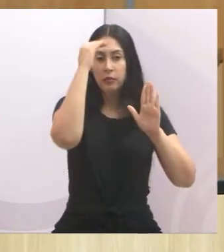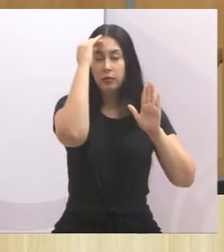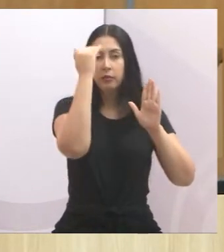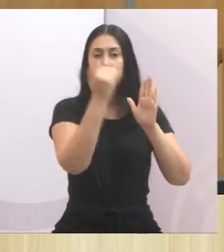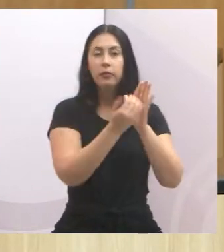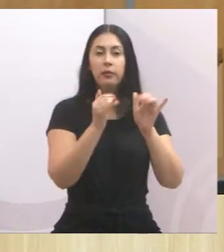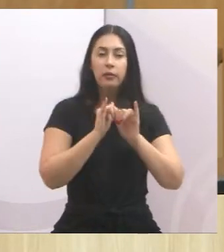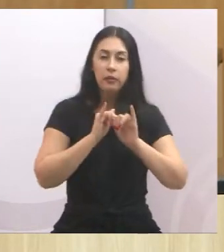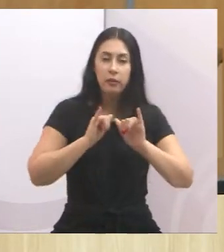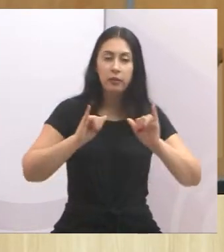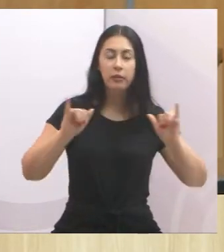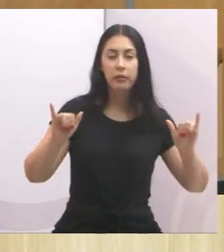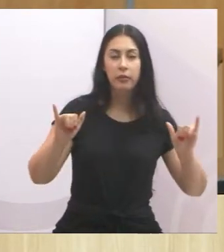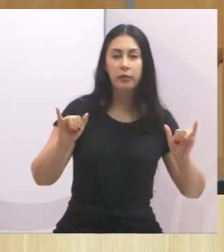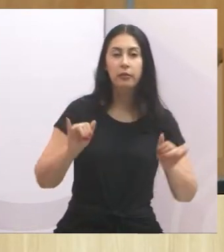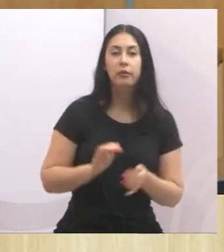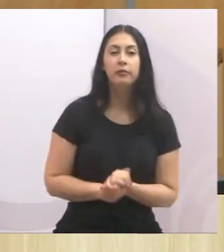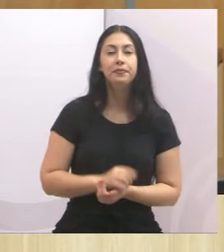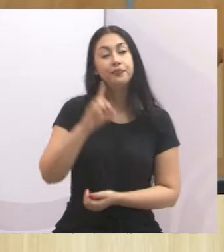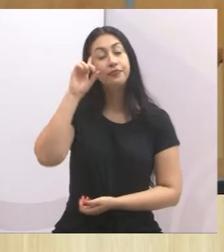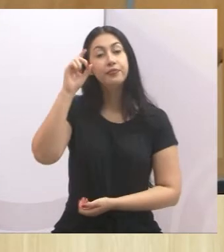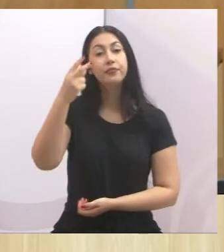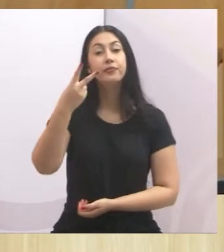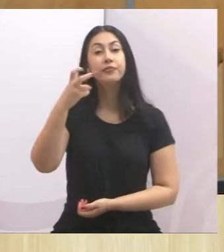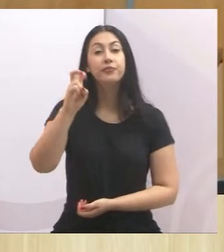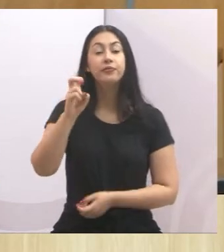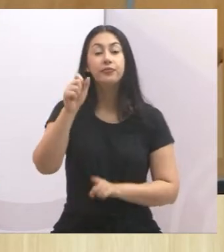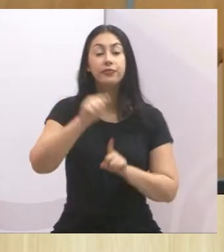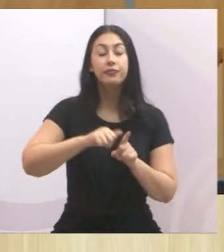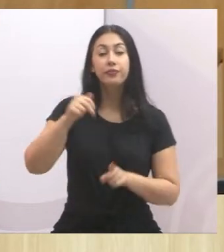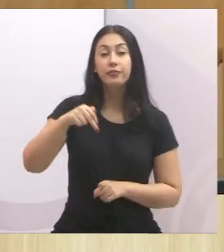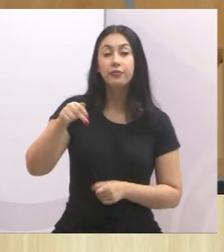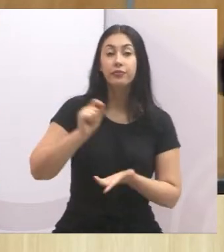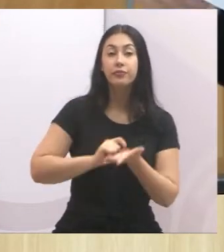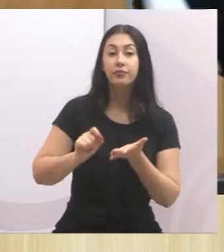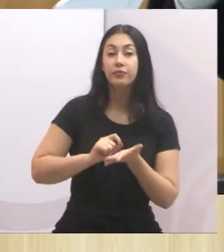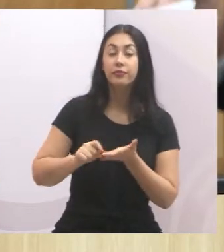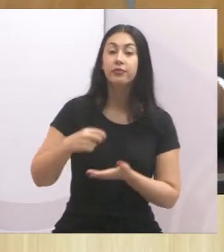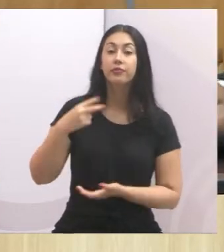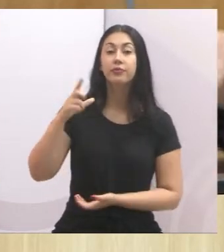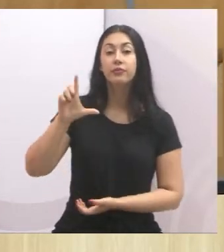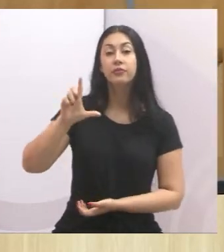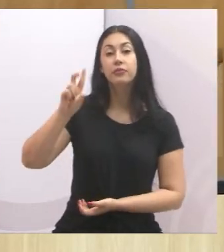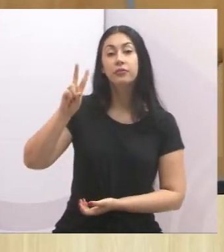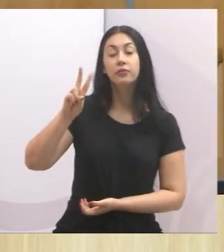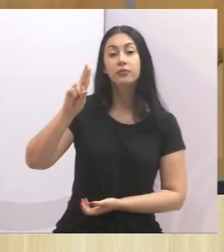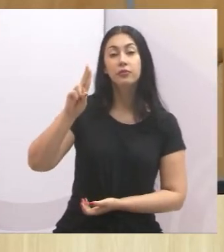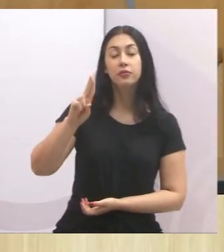presente manifestação. Sala das Sessões, 25 de novembro de 2020, autoria vereadora Lucimar Ponciano.